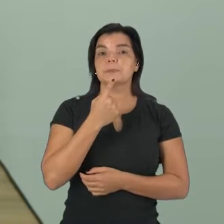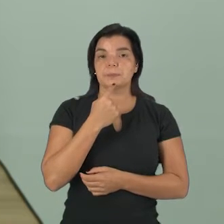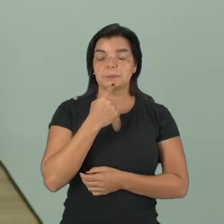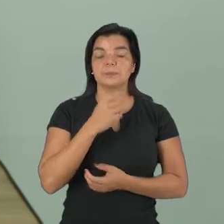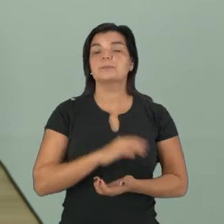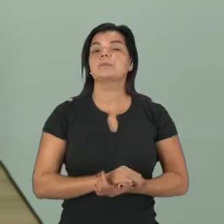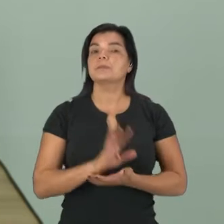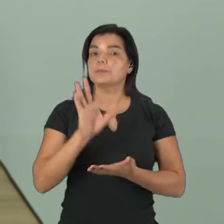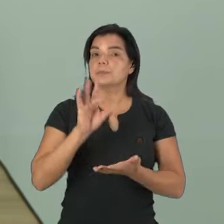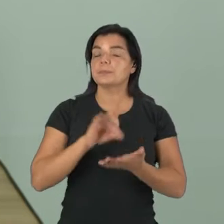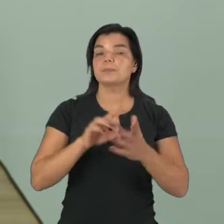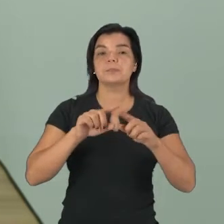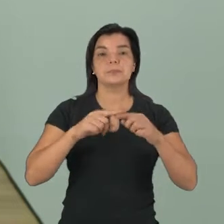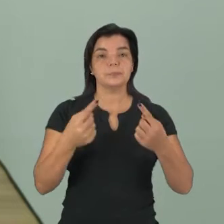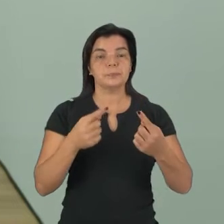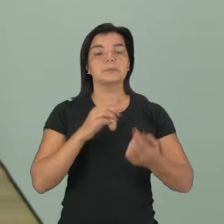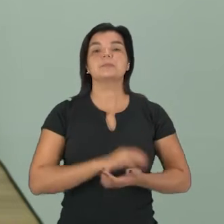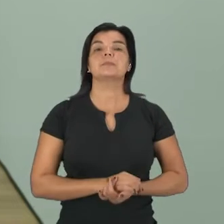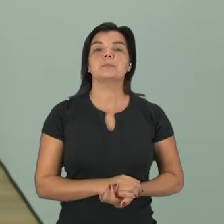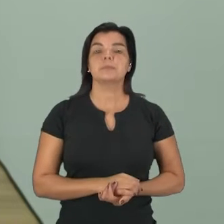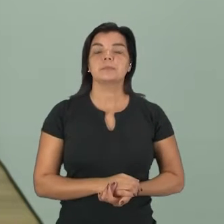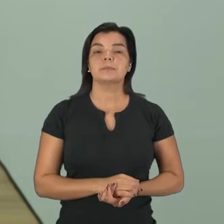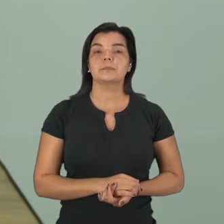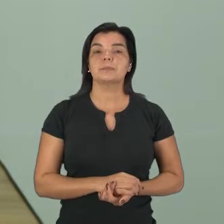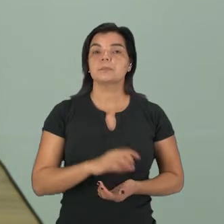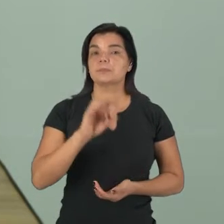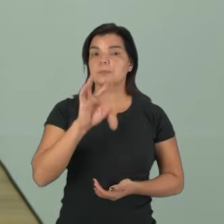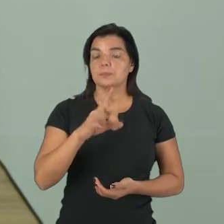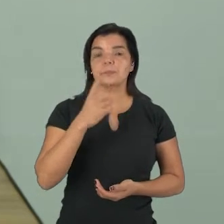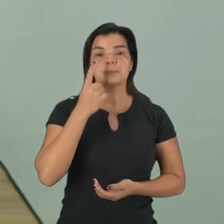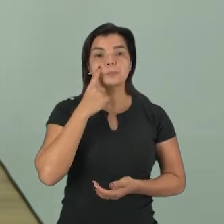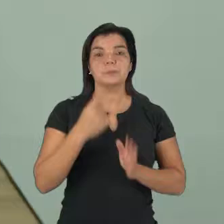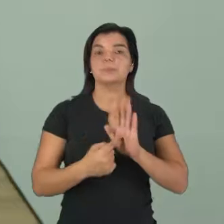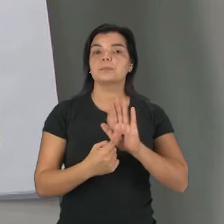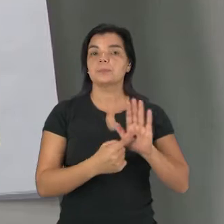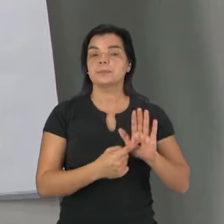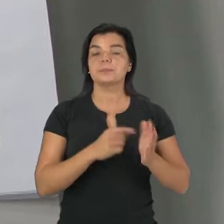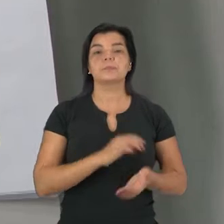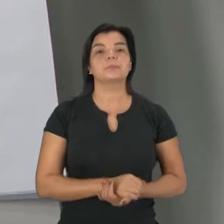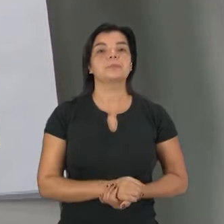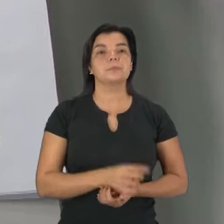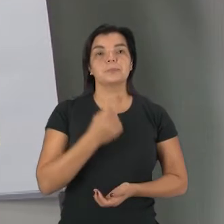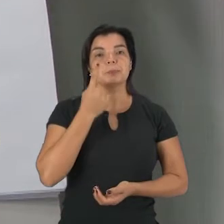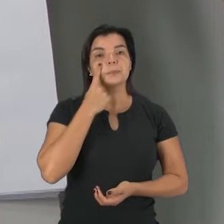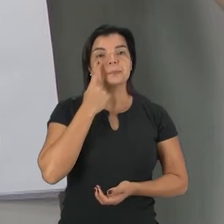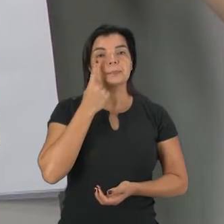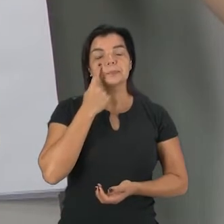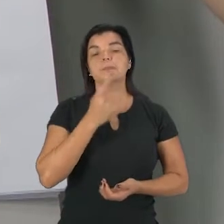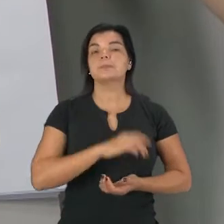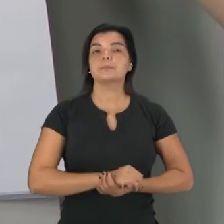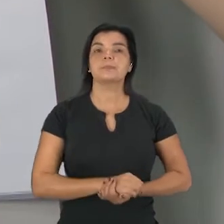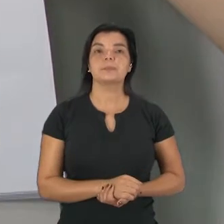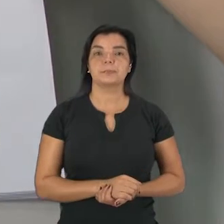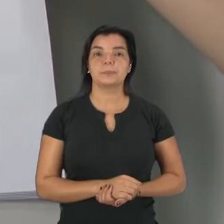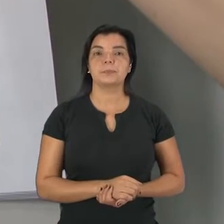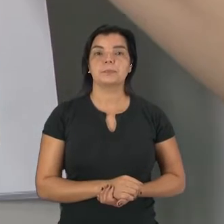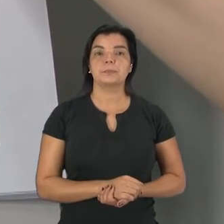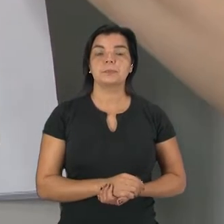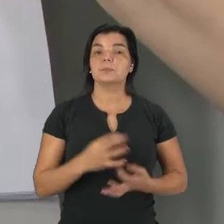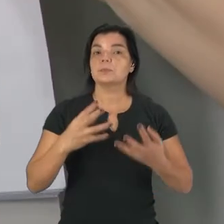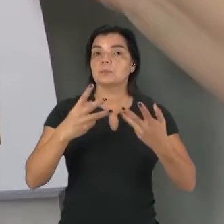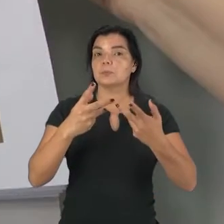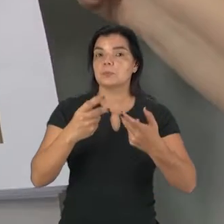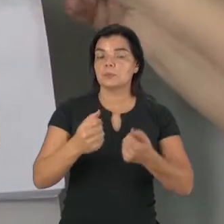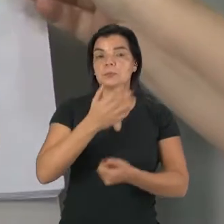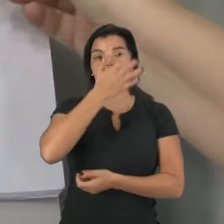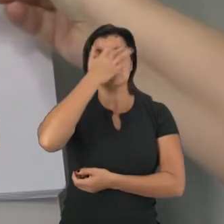obra real, só que essa daqui é só para ilustrar. Observando aqui, todas